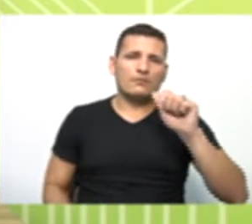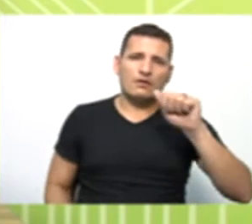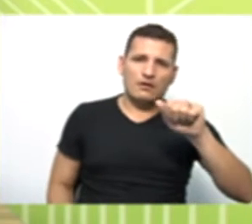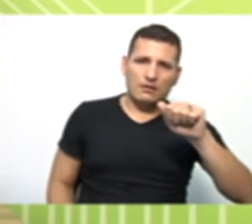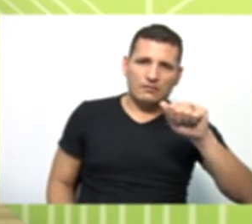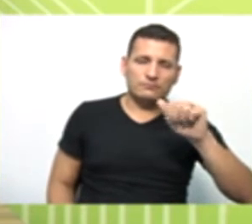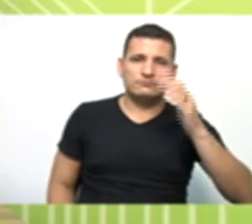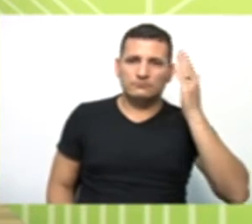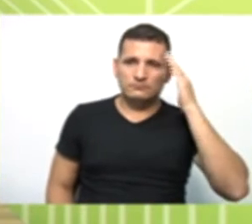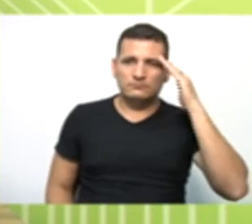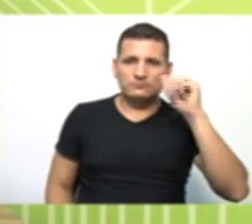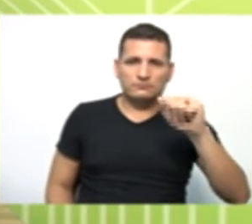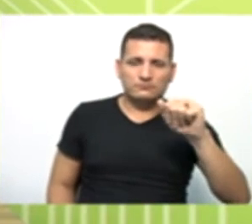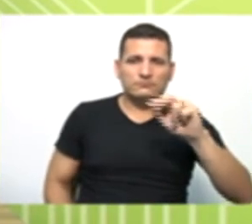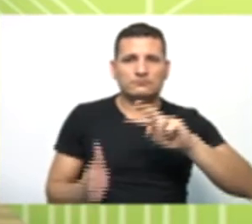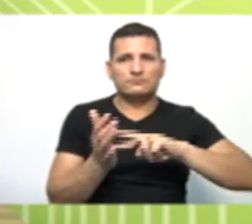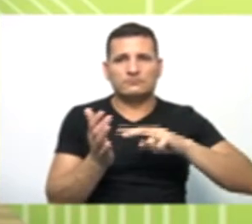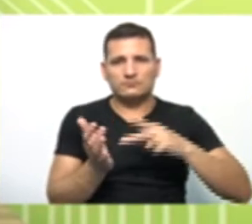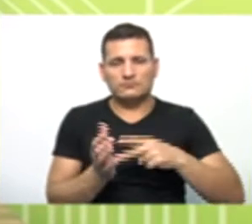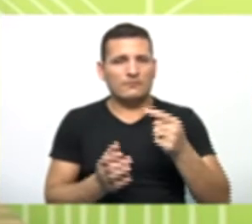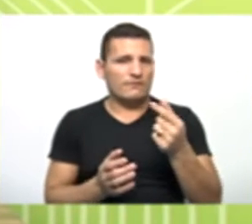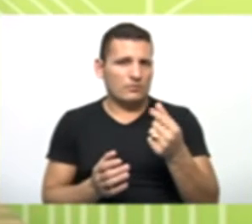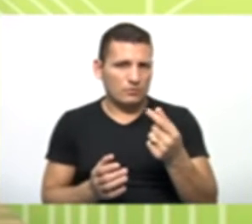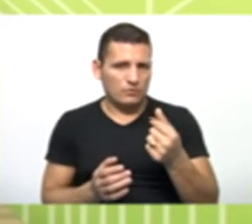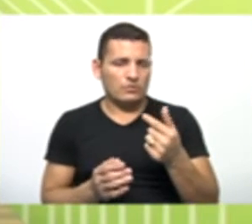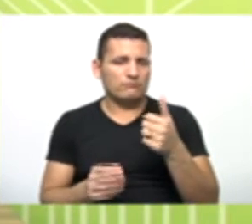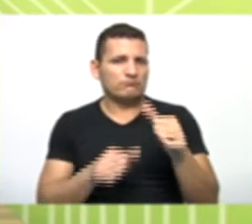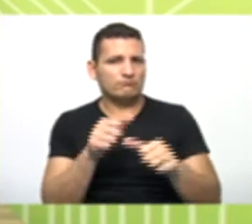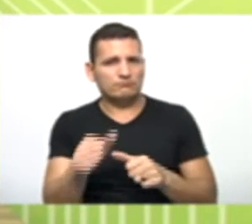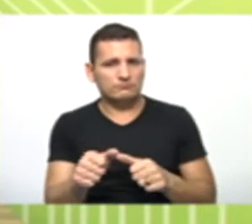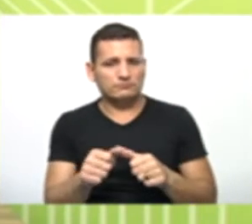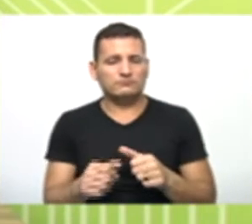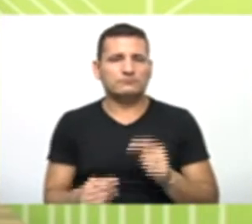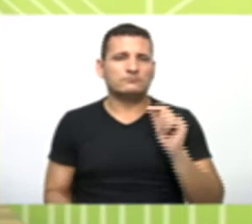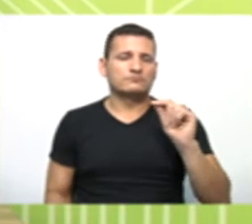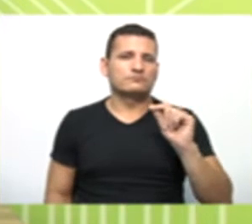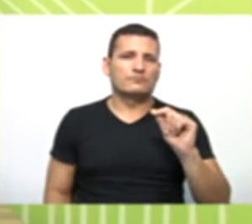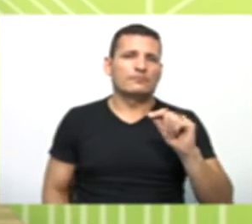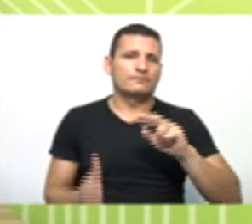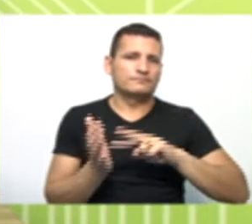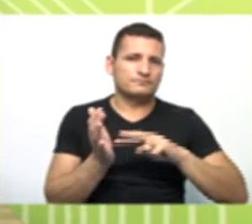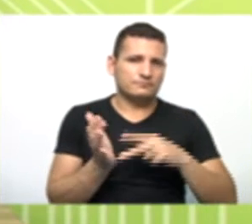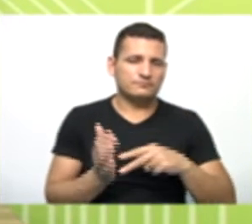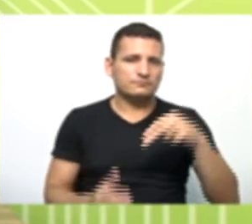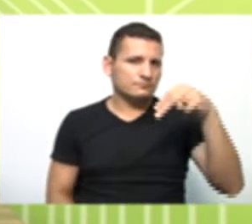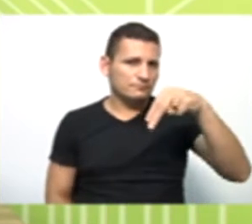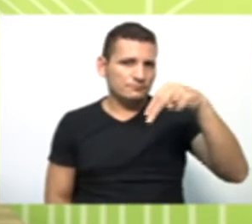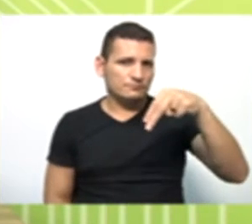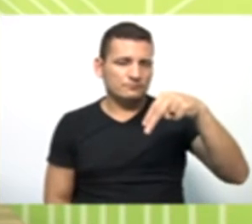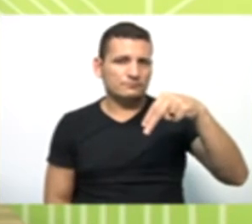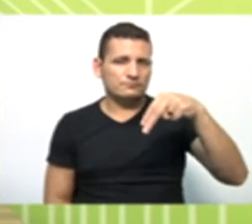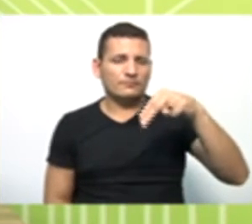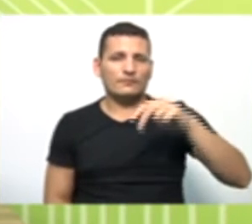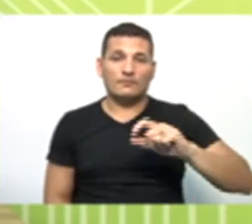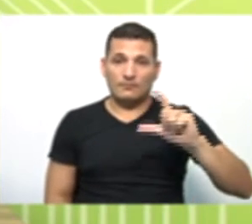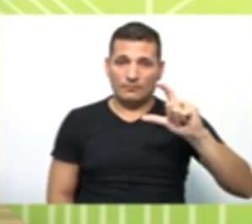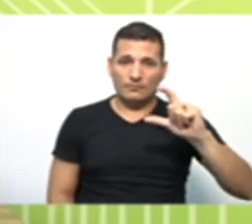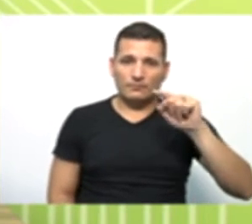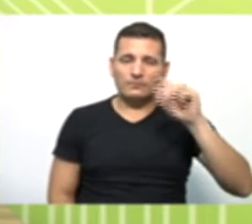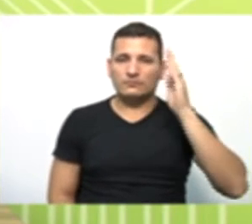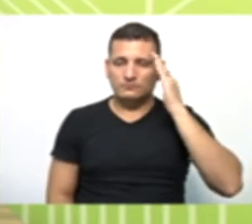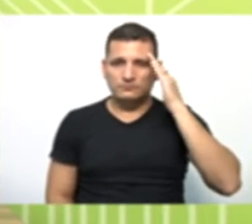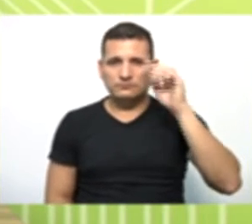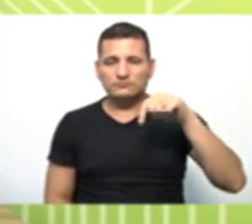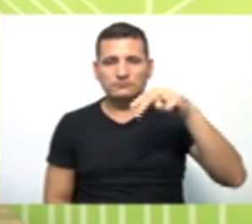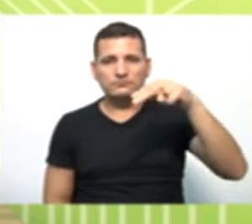sabe que o A significa o valor atualizado. O que significa O N, você sabe, o N maiúsculo, você sabe que é o